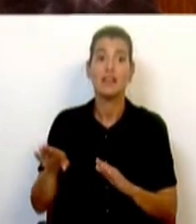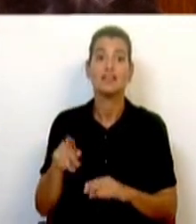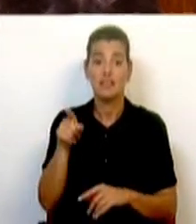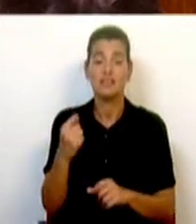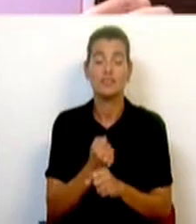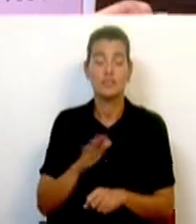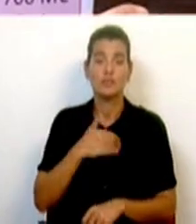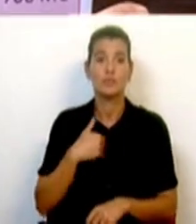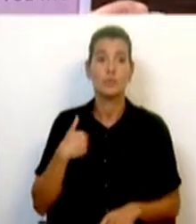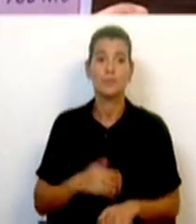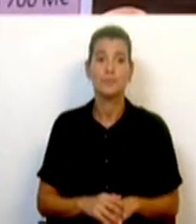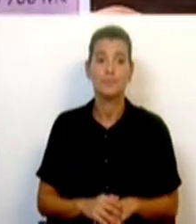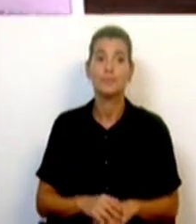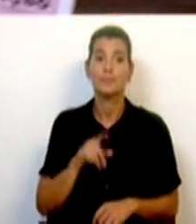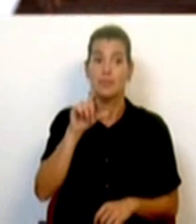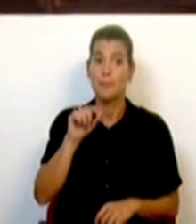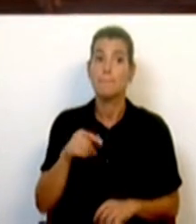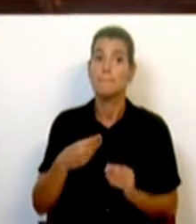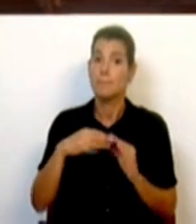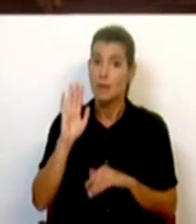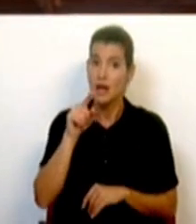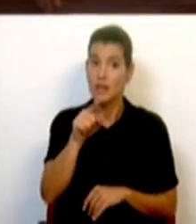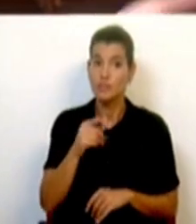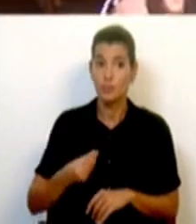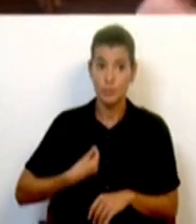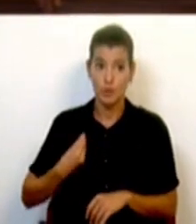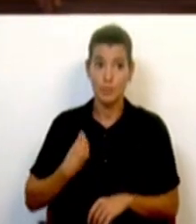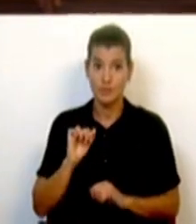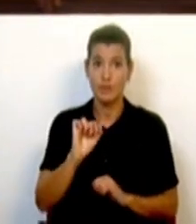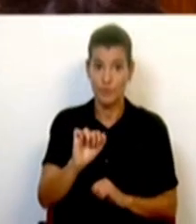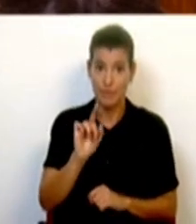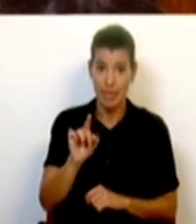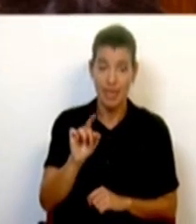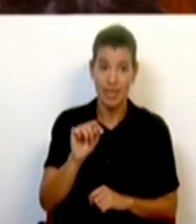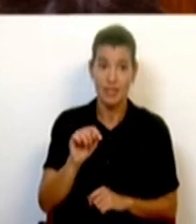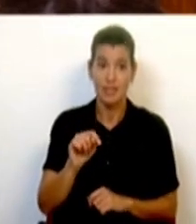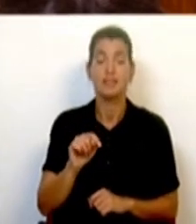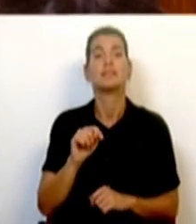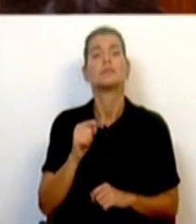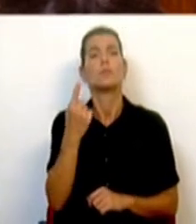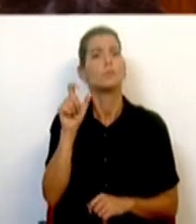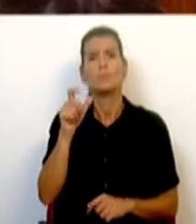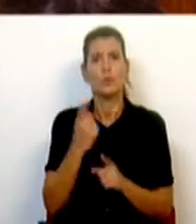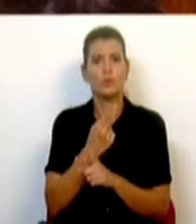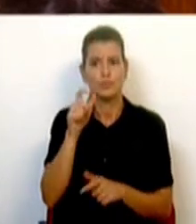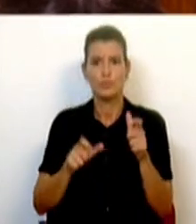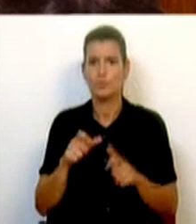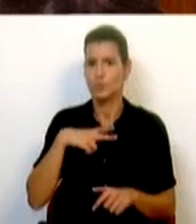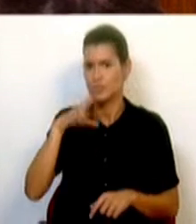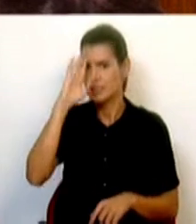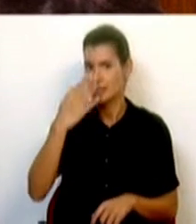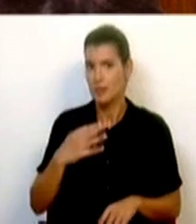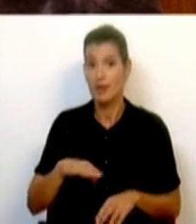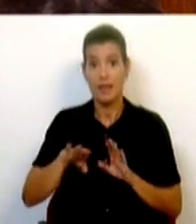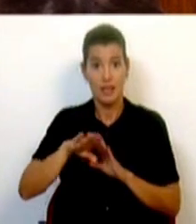Serviço Nacional de Saúde. E mais, Sr. Deputado, como a sua preocupação é essa, há uma coisa que os portugueses sabem, é que se a